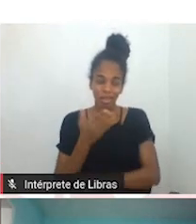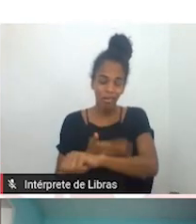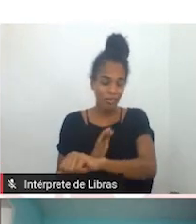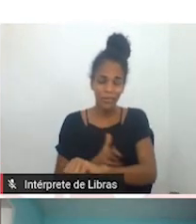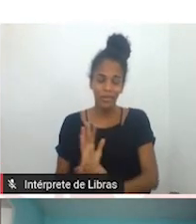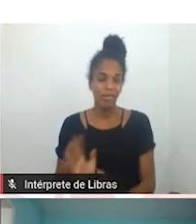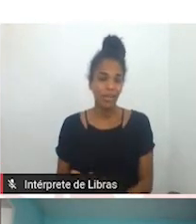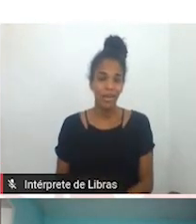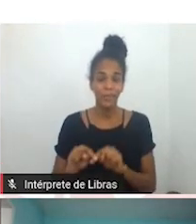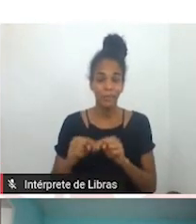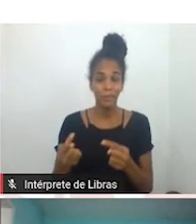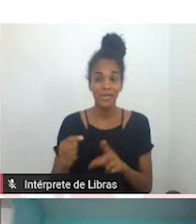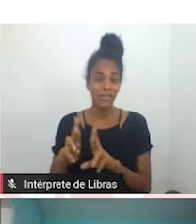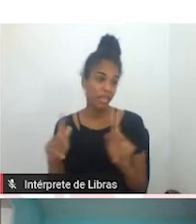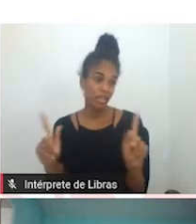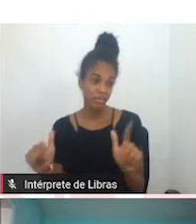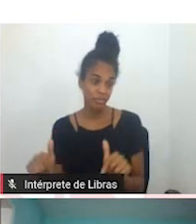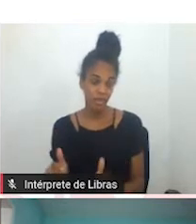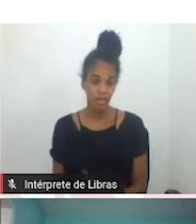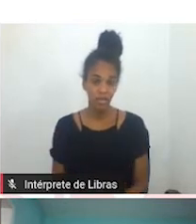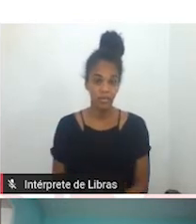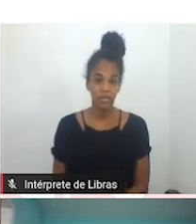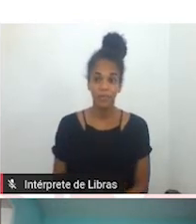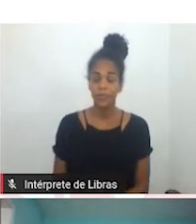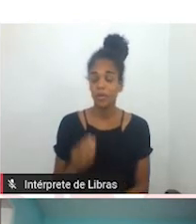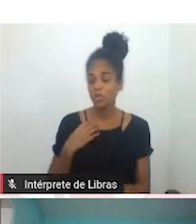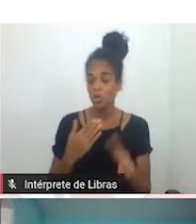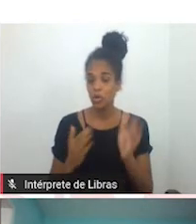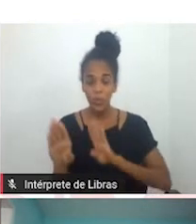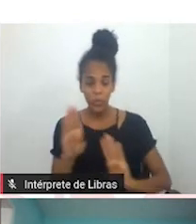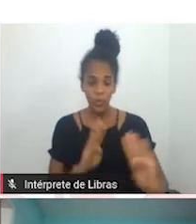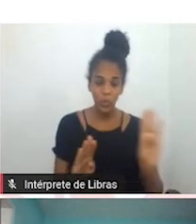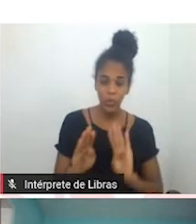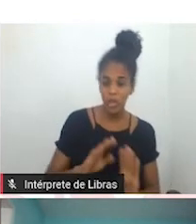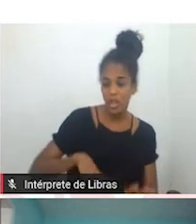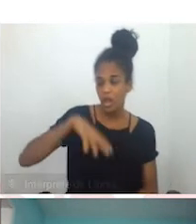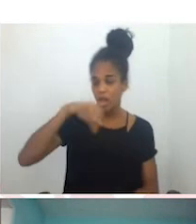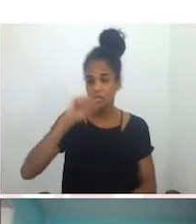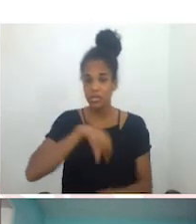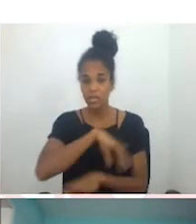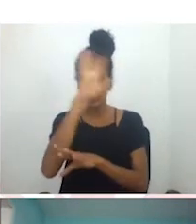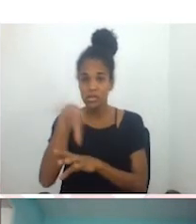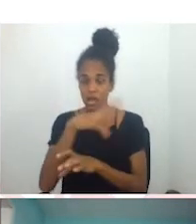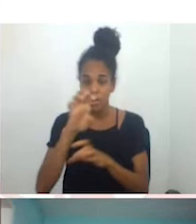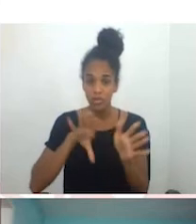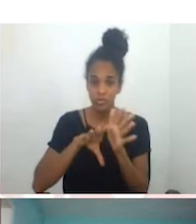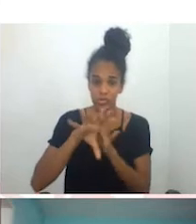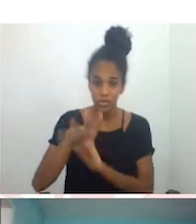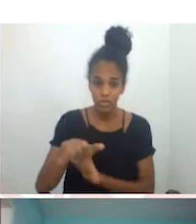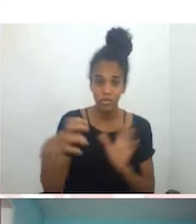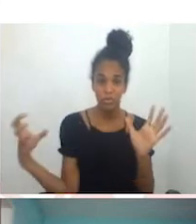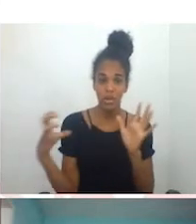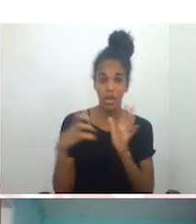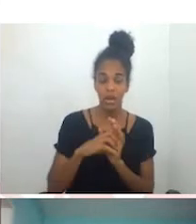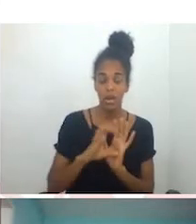preparo diferenciado para que não haja contaminação da equipe, porque gera aerosol. Então, o ideal é que o enfermeiro, ao chegar